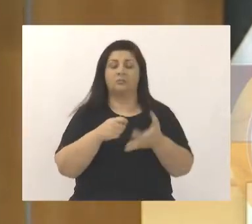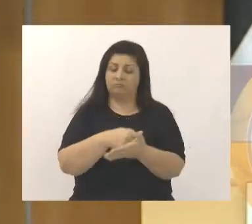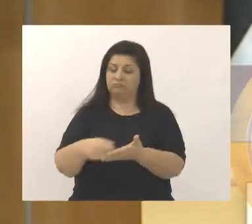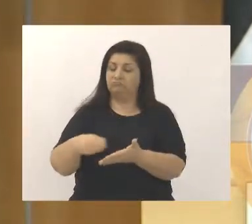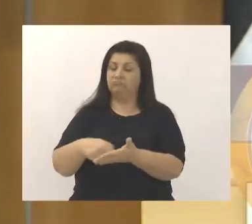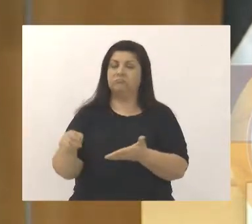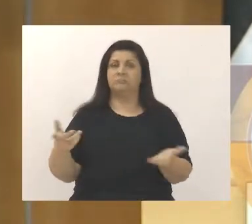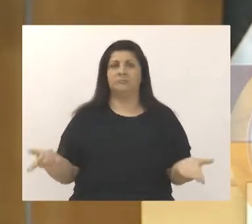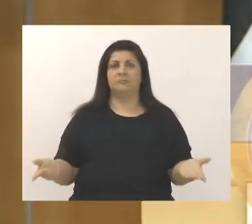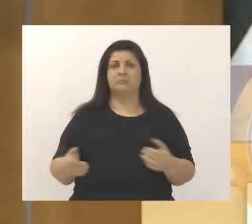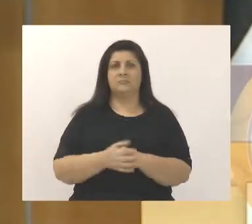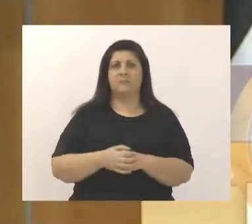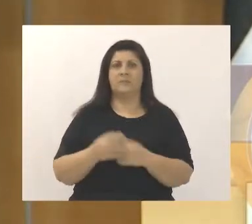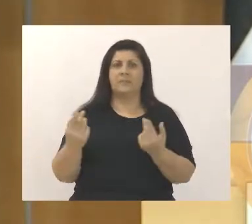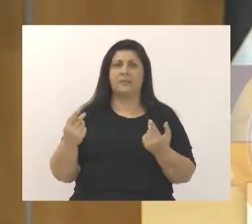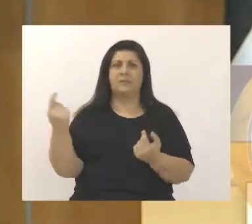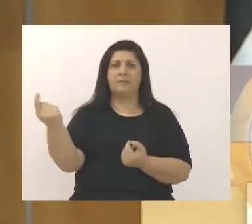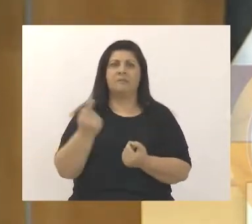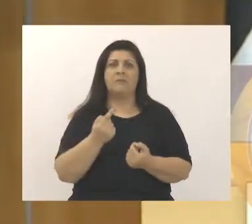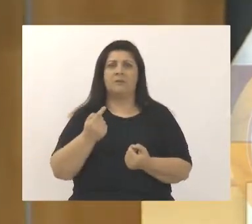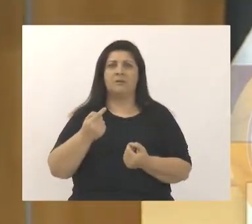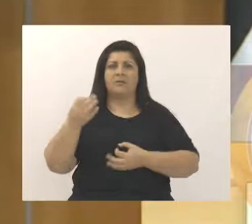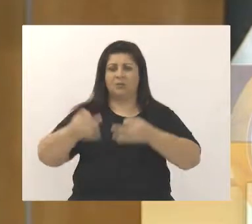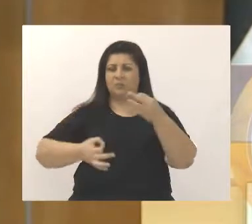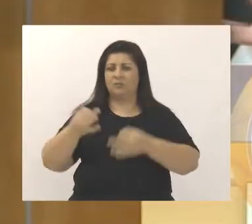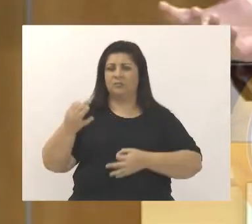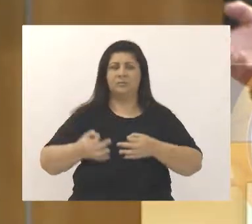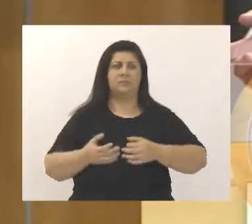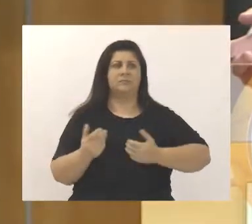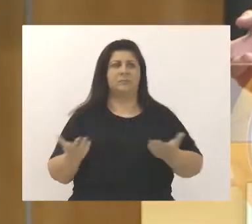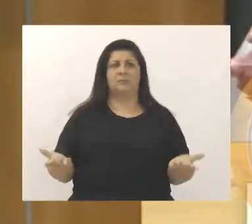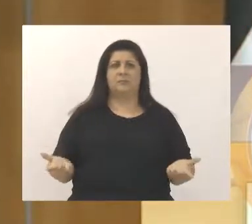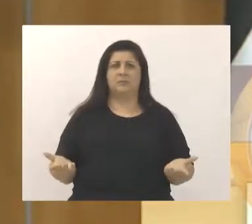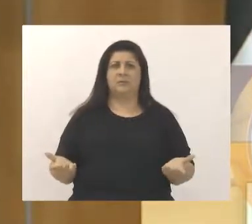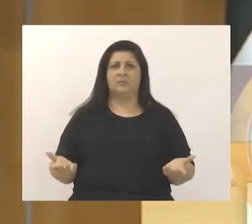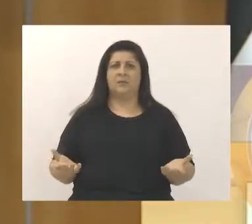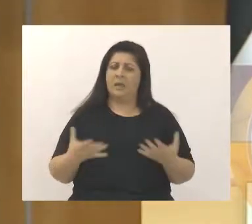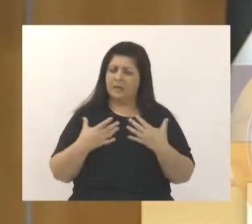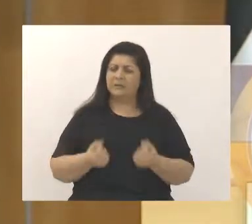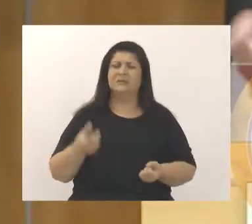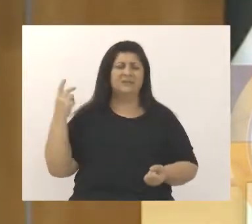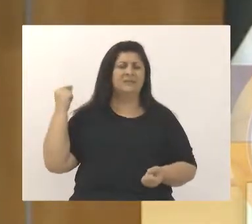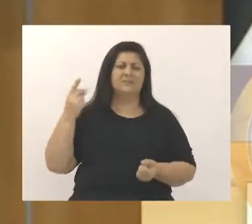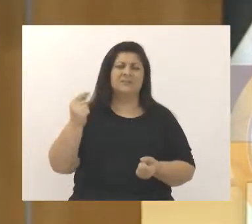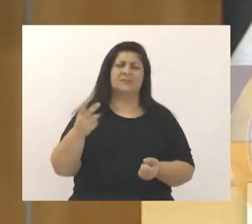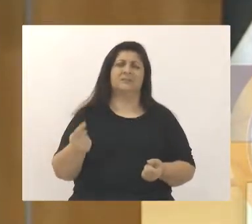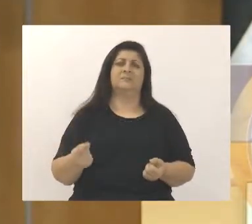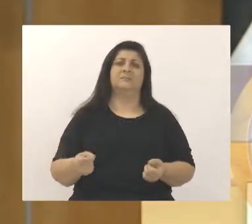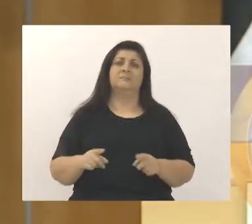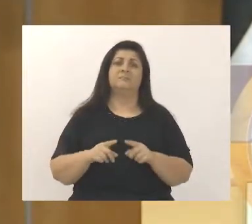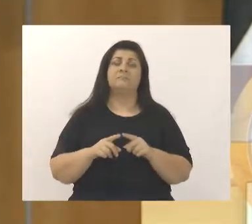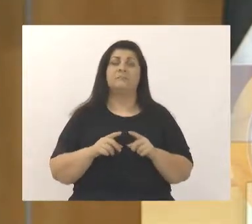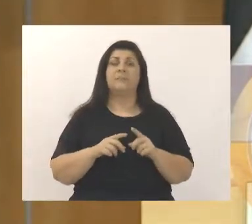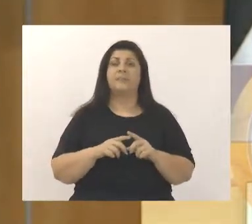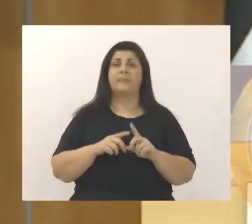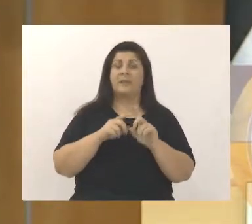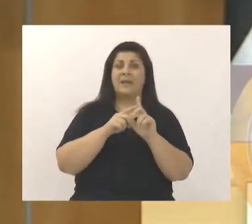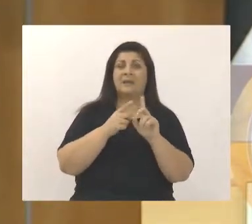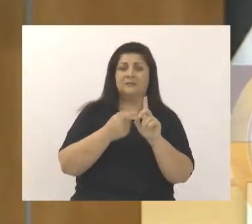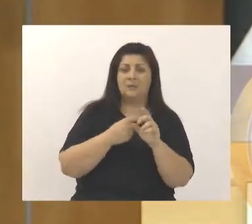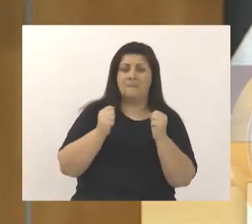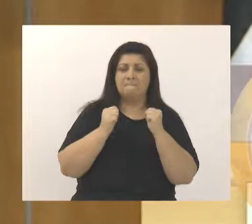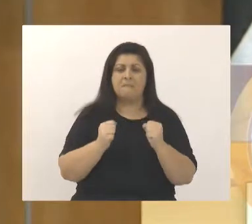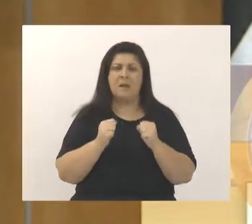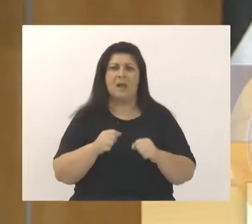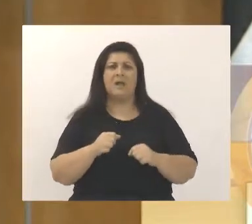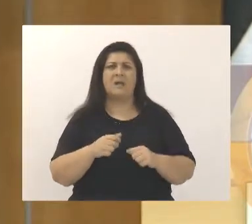que vem promotoria e juiz aqui falar para levar a doula, coisa que a gente permite faz tempo, que briguem para que essas gestantes possam escolher